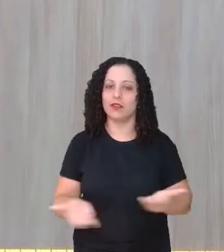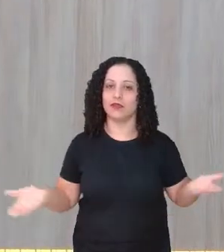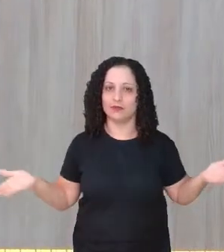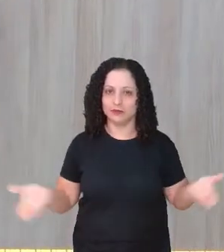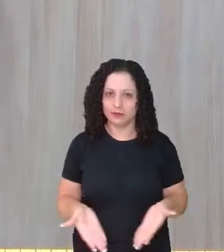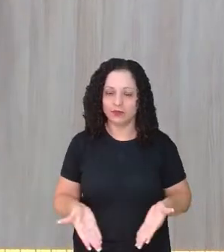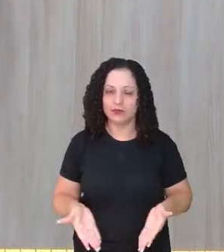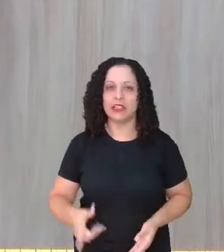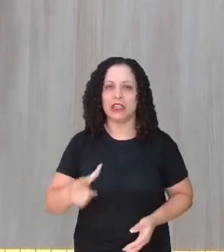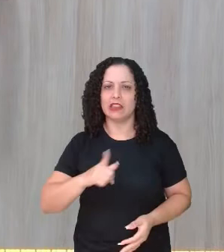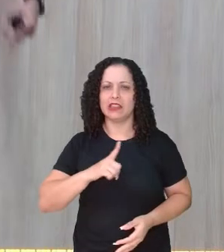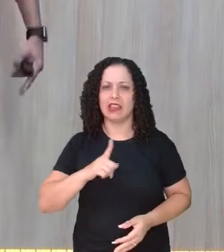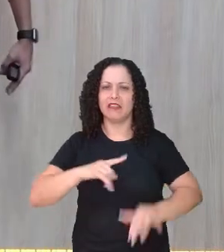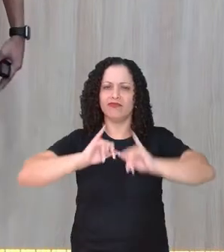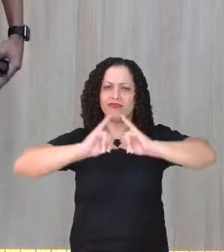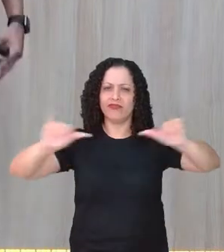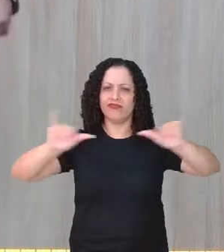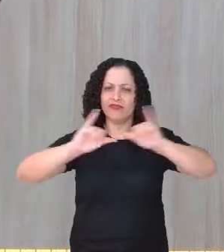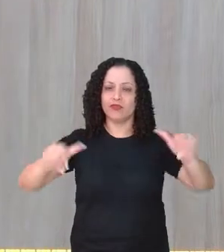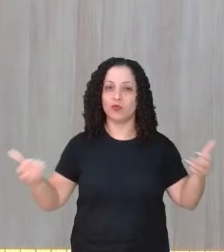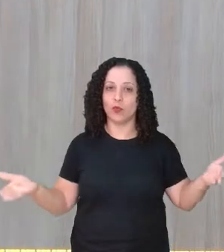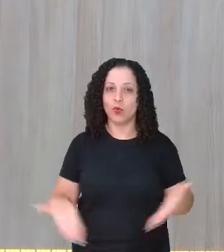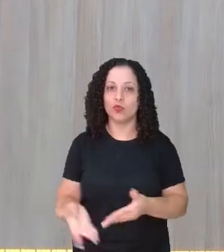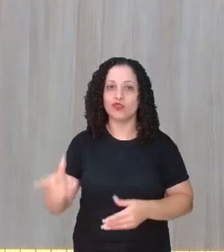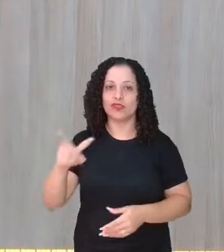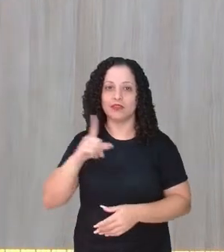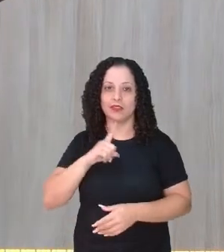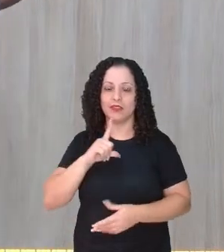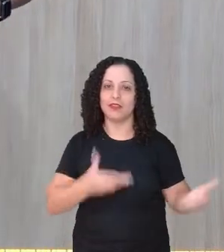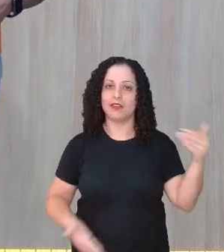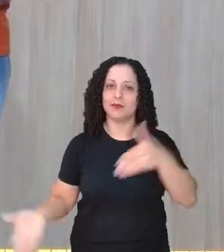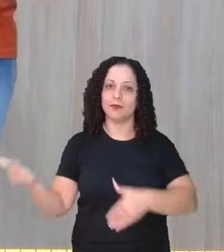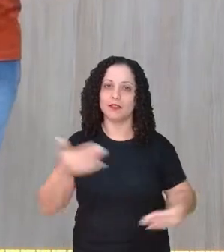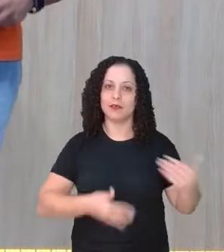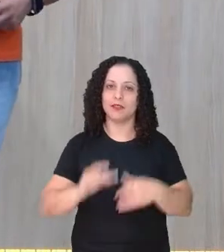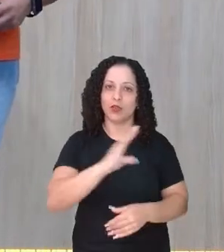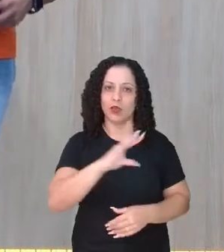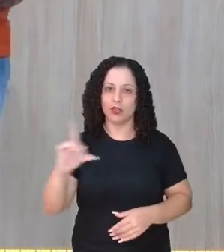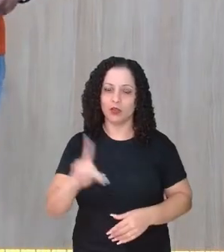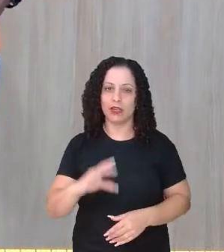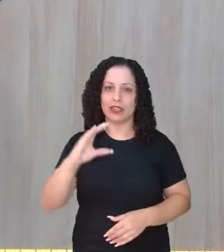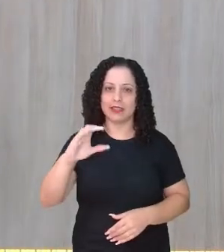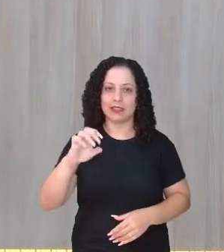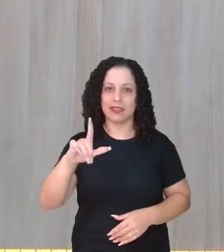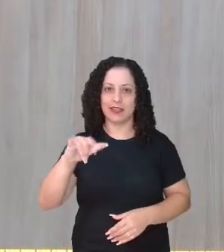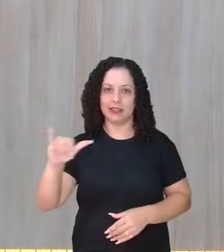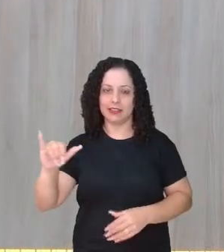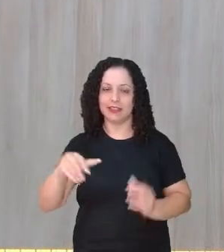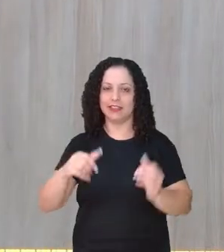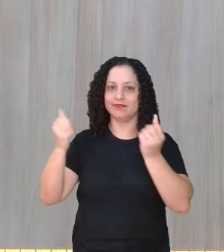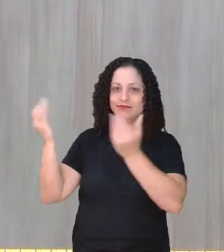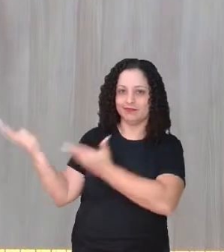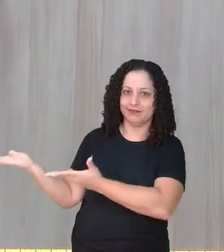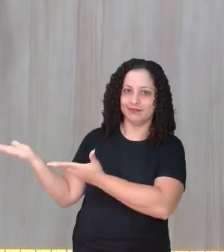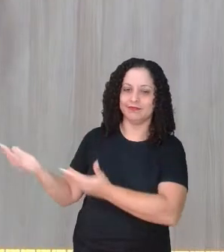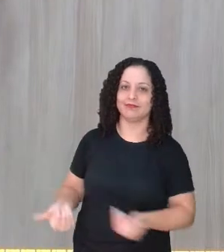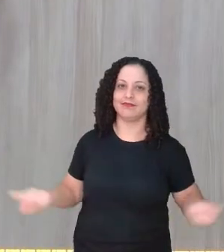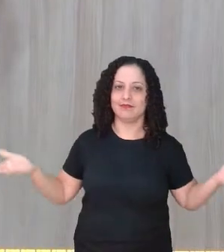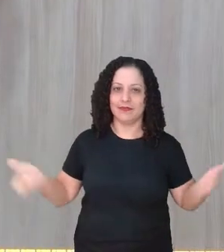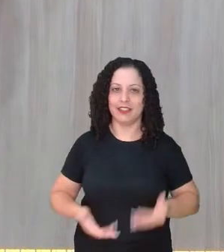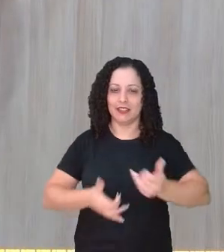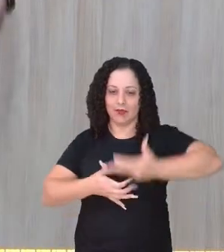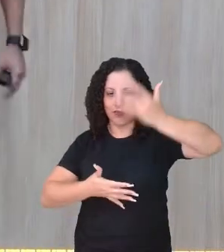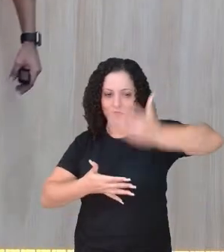nossos recadinhos. Hoje quem está me acompanhando aqui é a minha coordenadora Celine Grumonte, que está aqui de olho no